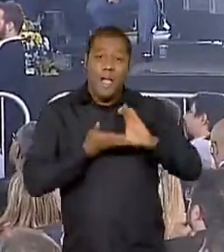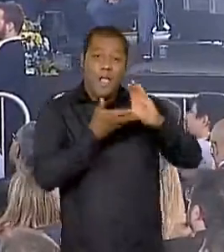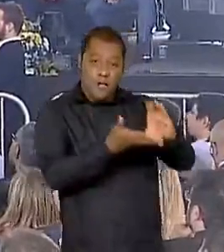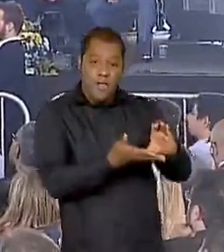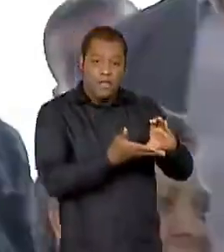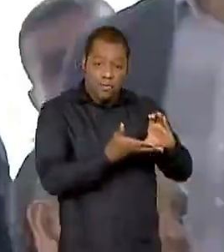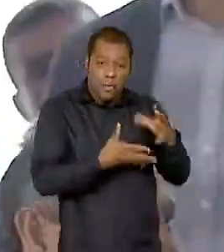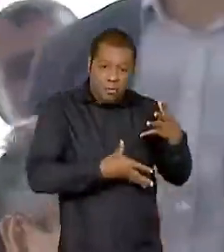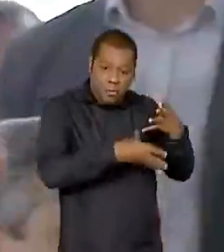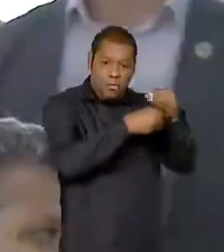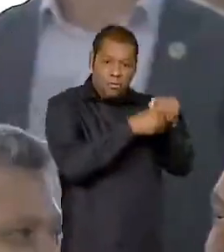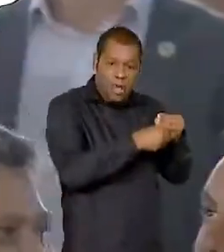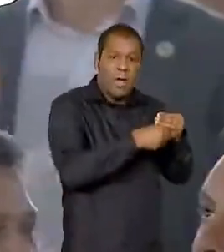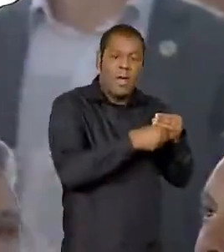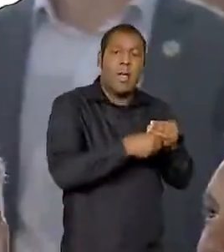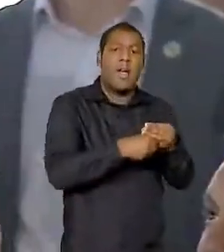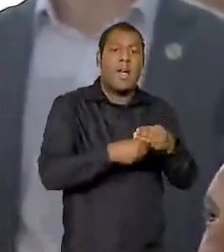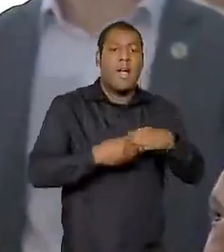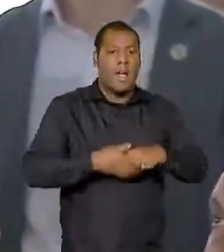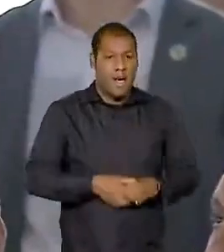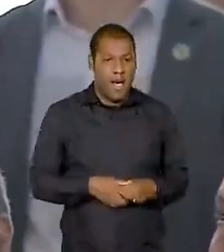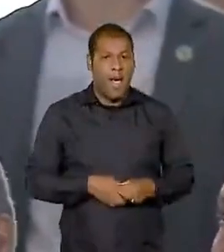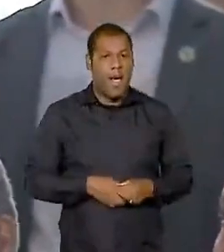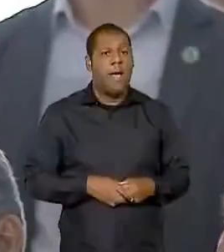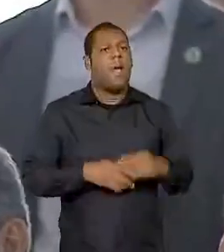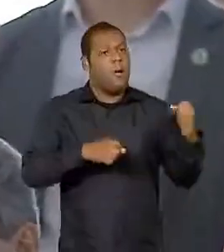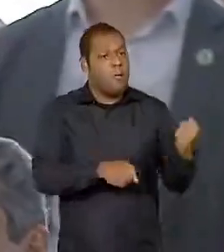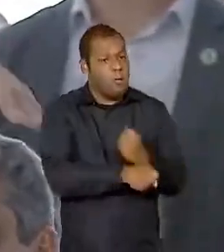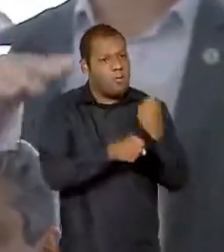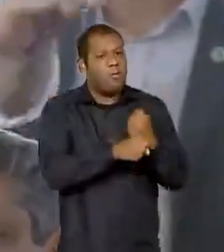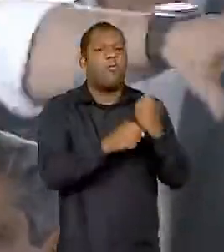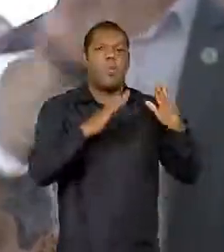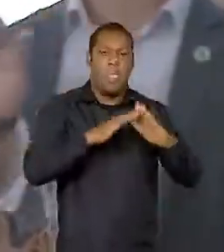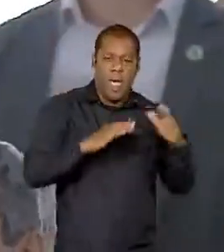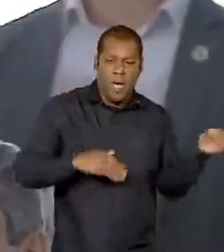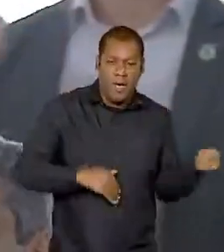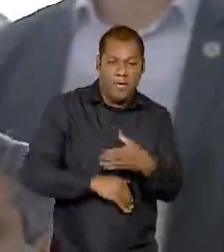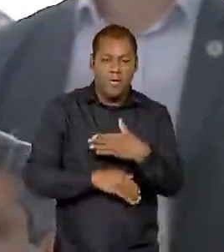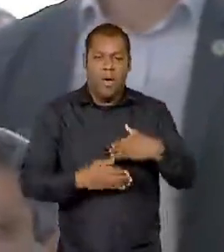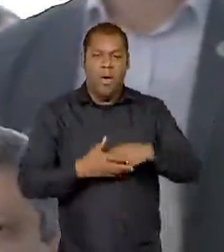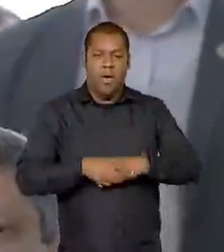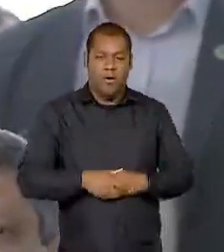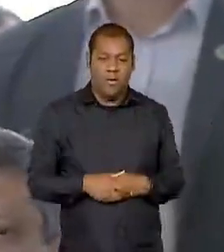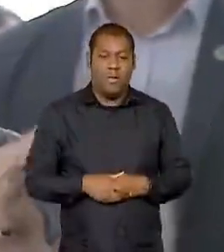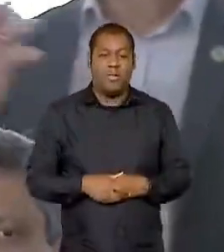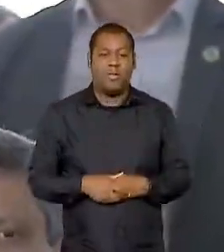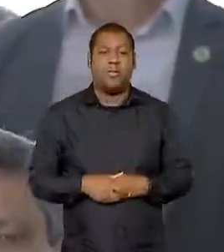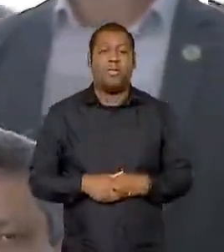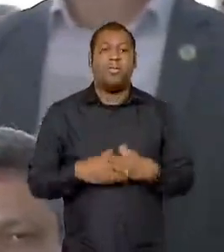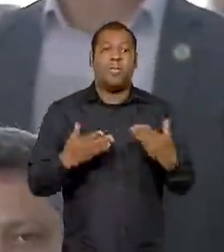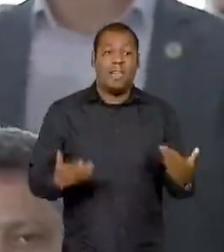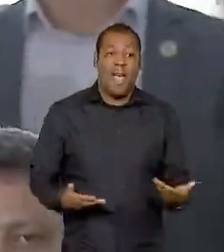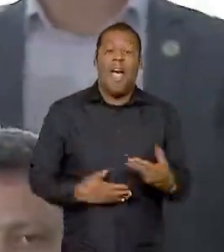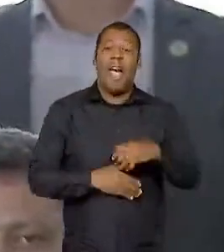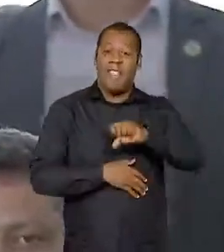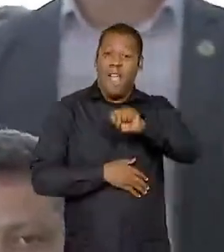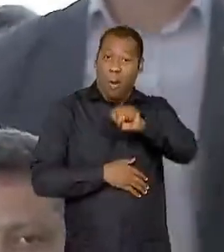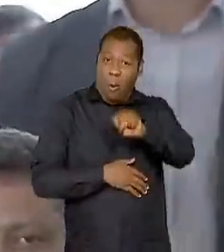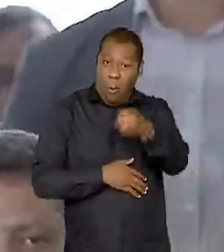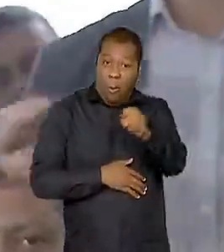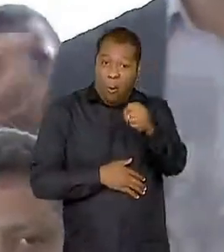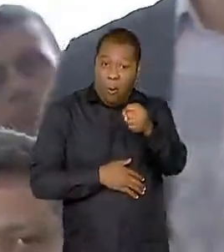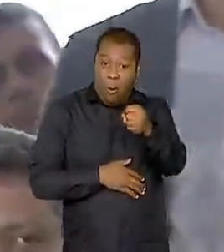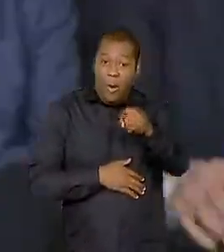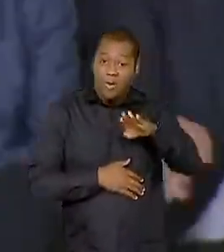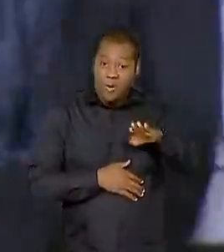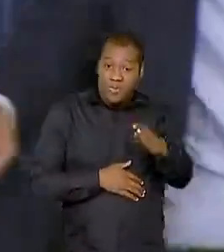feito aqui, no túnel, na Perimetral, nas casas, a gente vai passar fácil, presidente Lula, dos 8 bilhões de reais. E